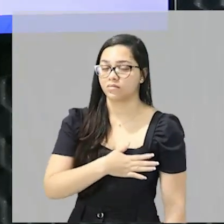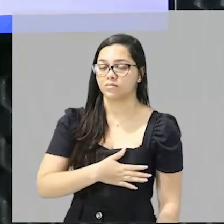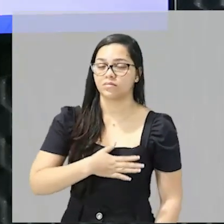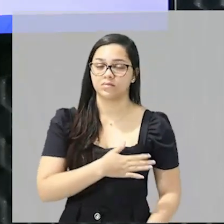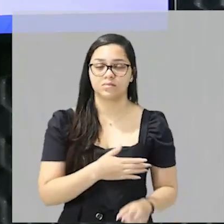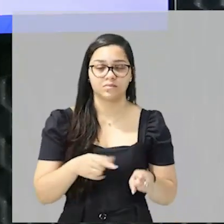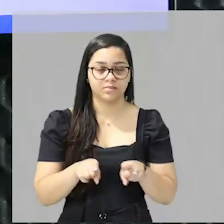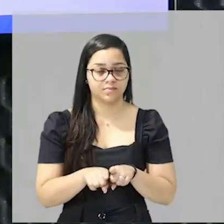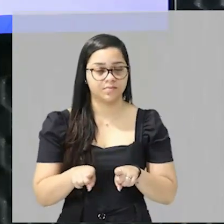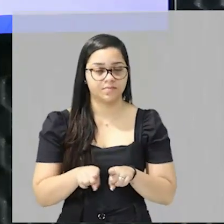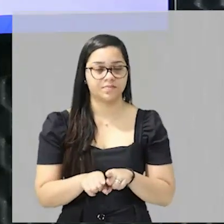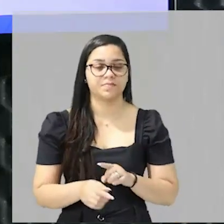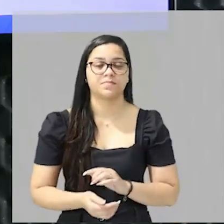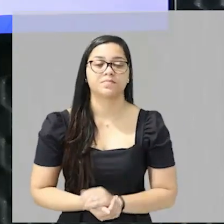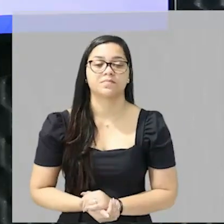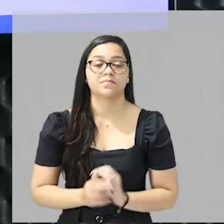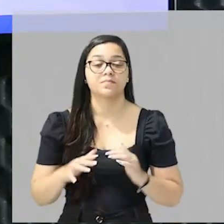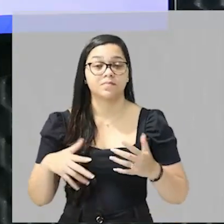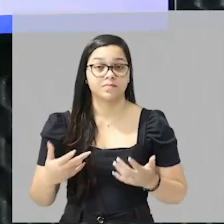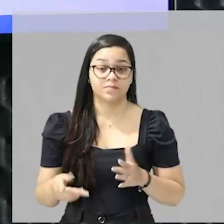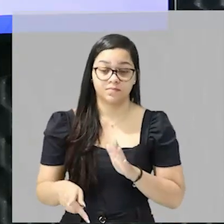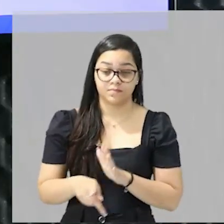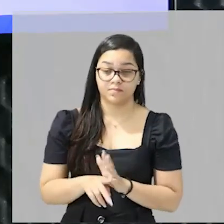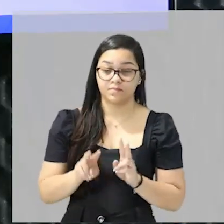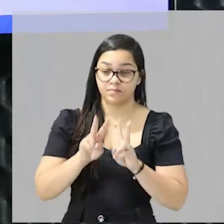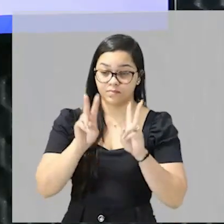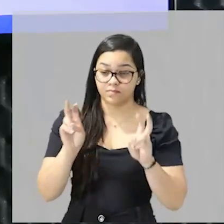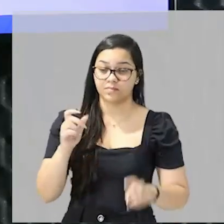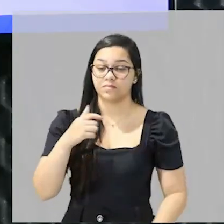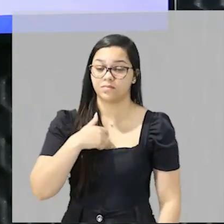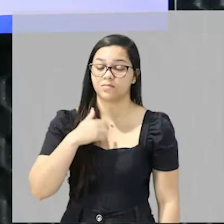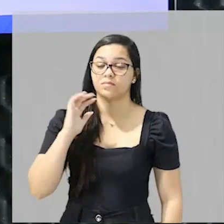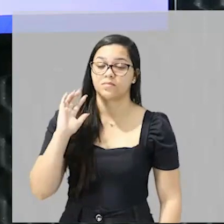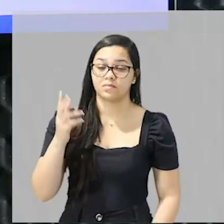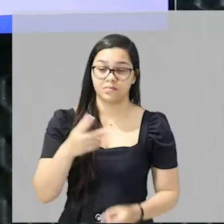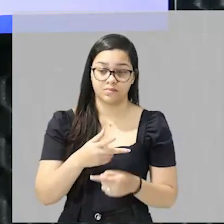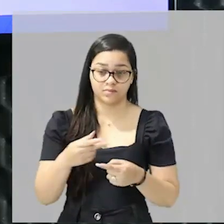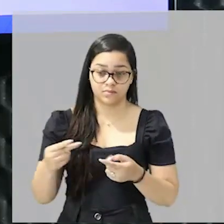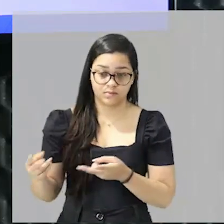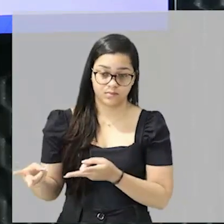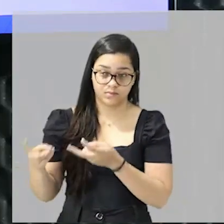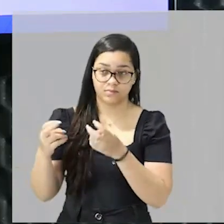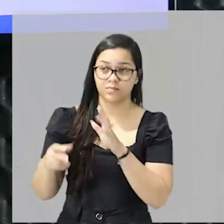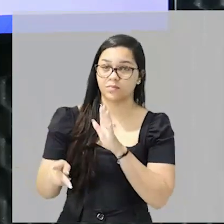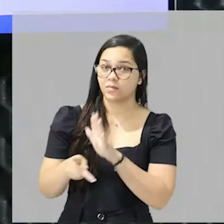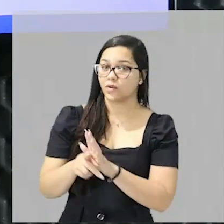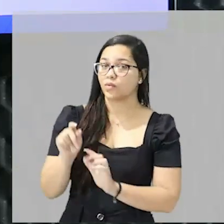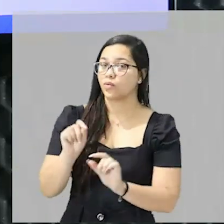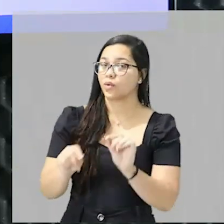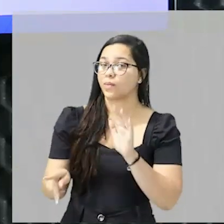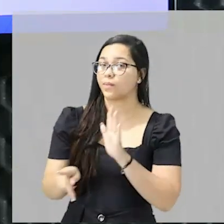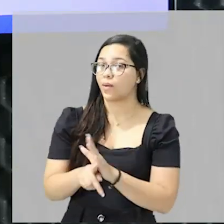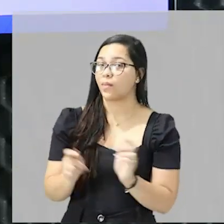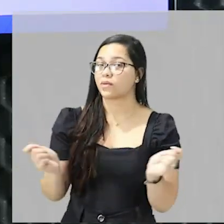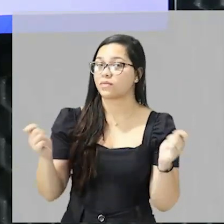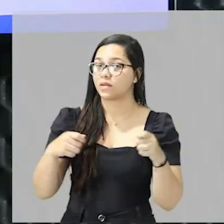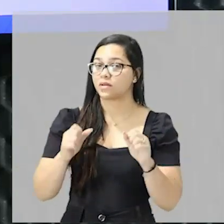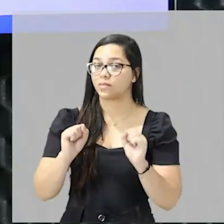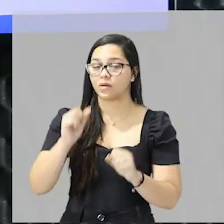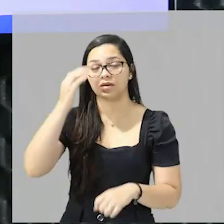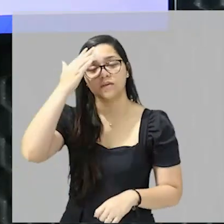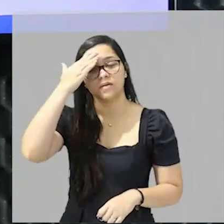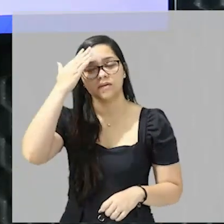dessas produções. Então, aqui pelo título, eu já consigo identificar uma pista das possibilidades de interpretação e